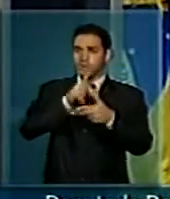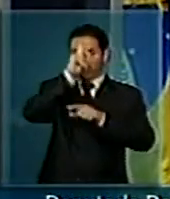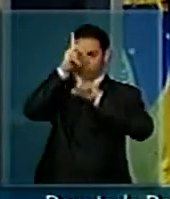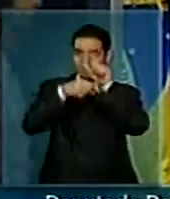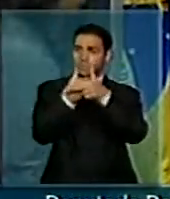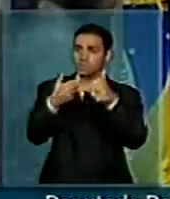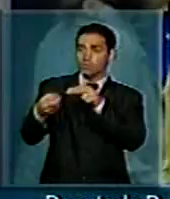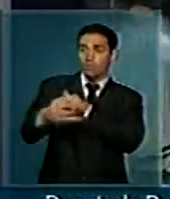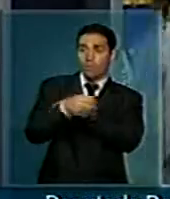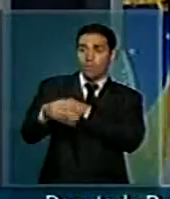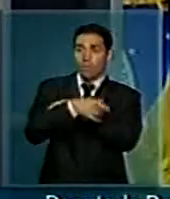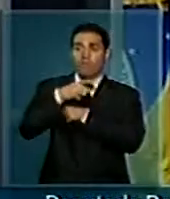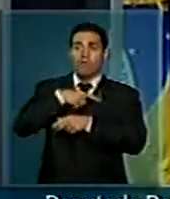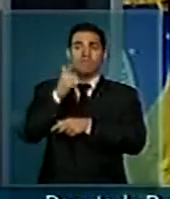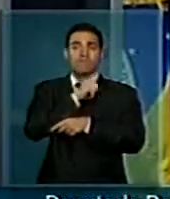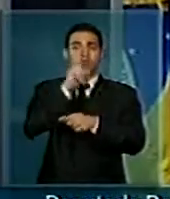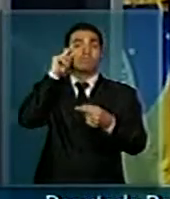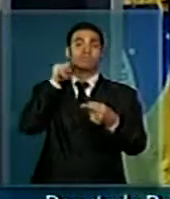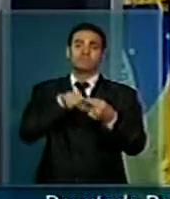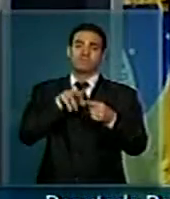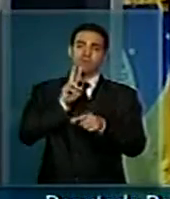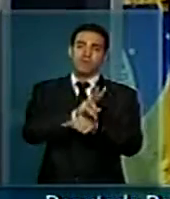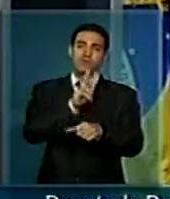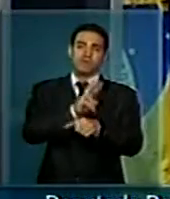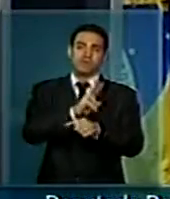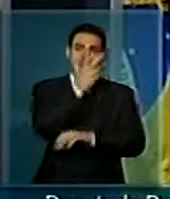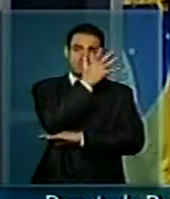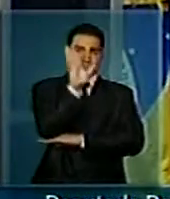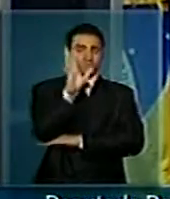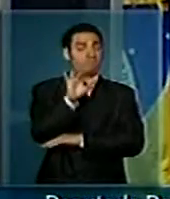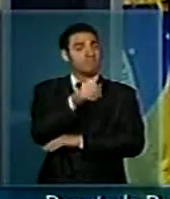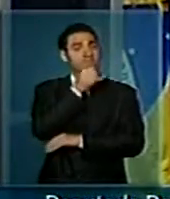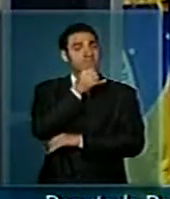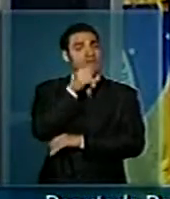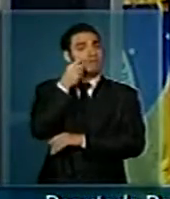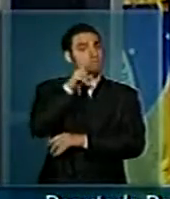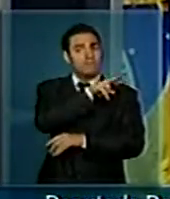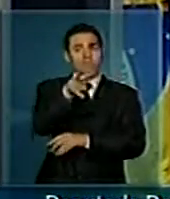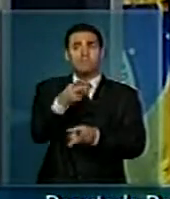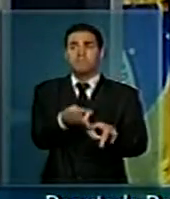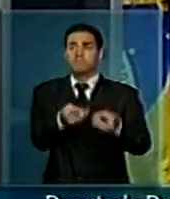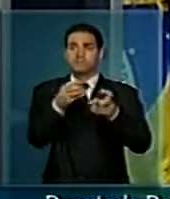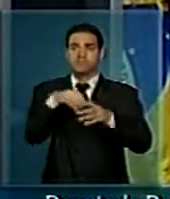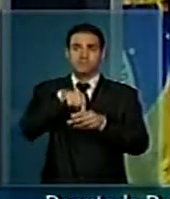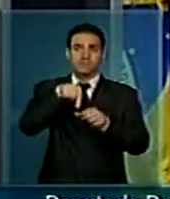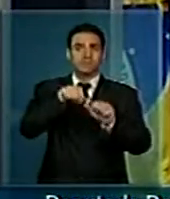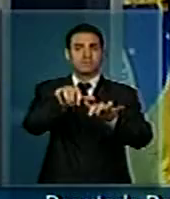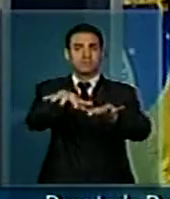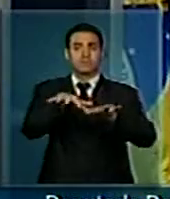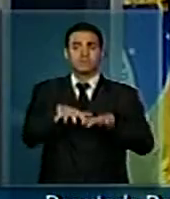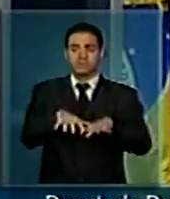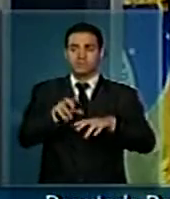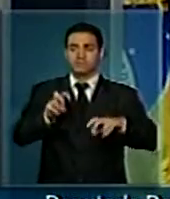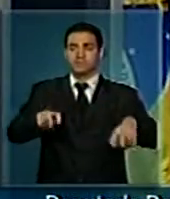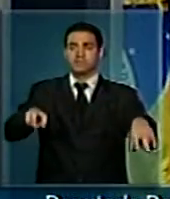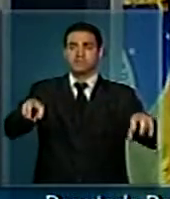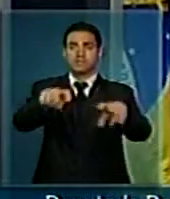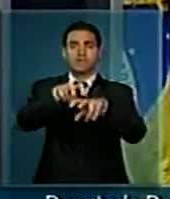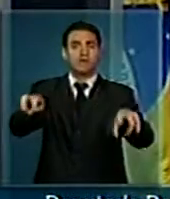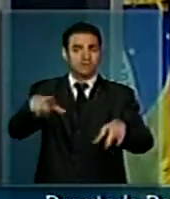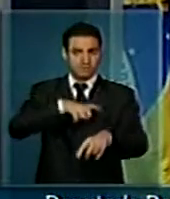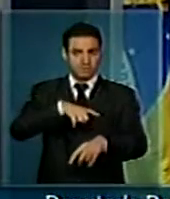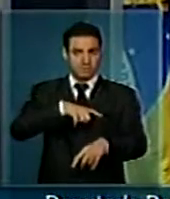visam a proteção do meio ambiente. Basta darmos uma olhada aqui neste plenário, nesta sessão